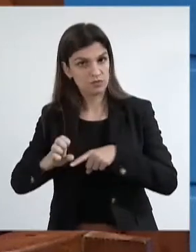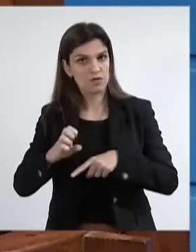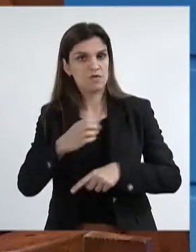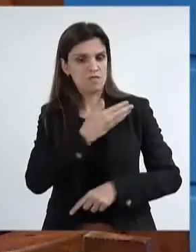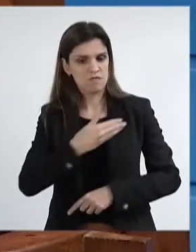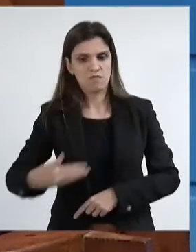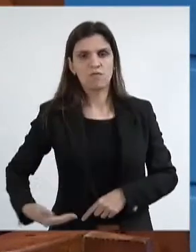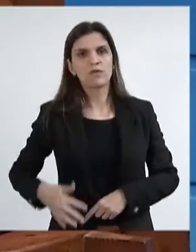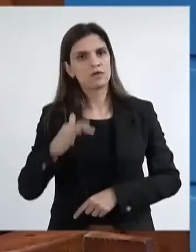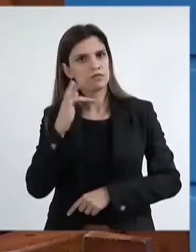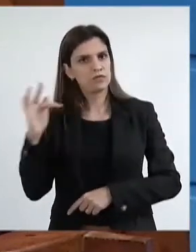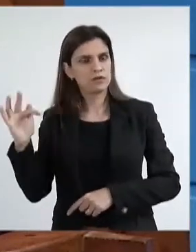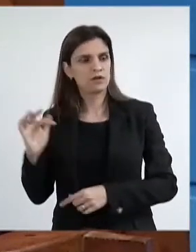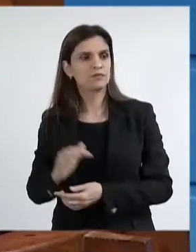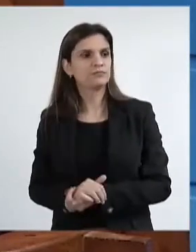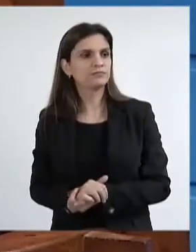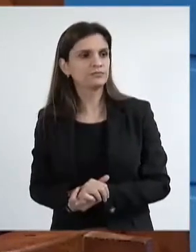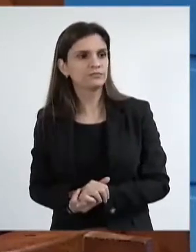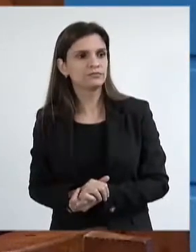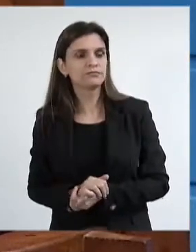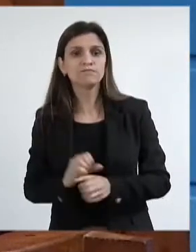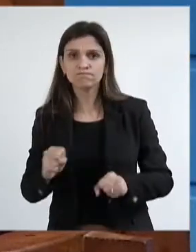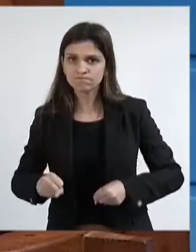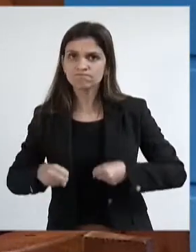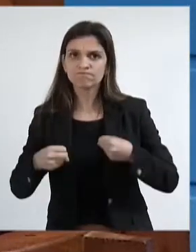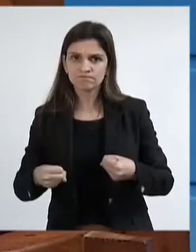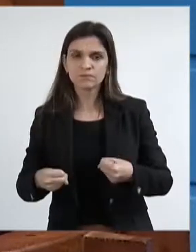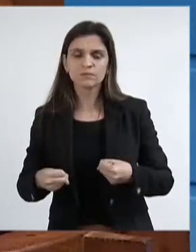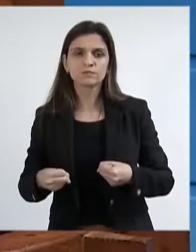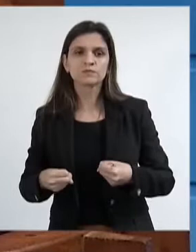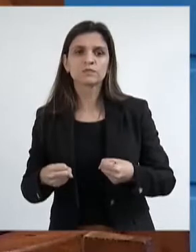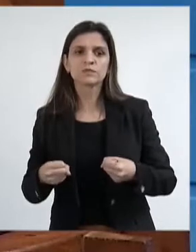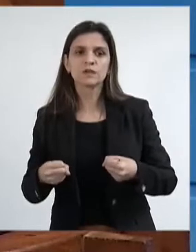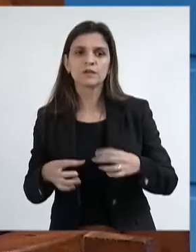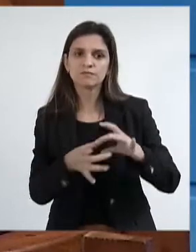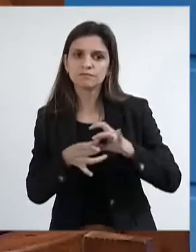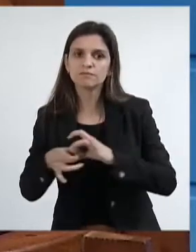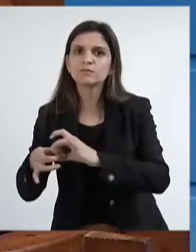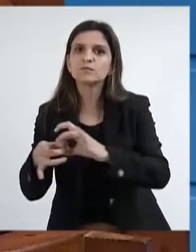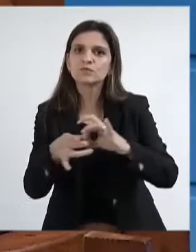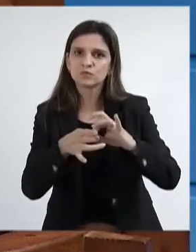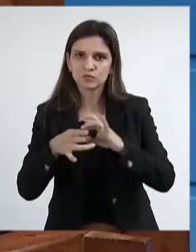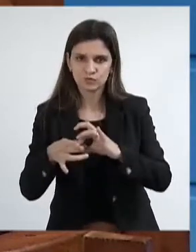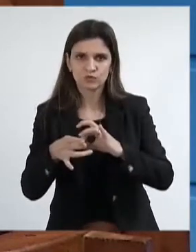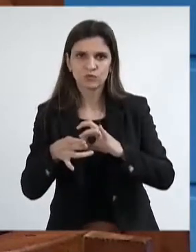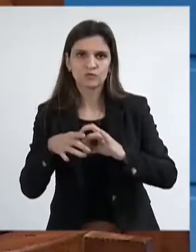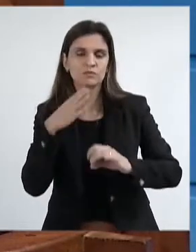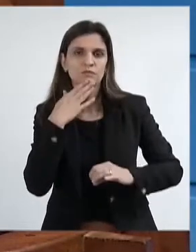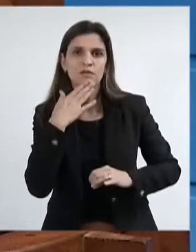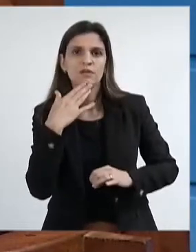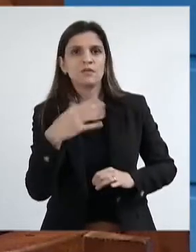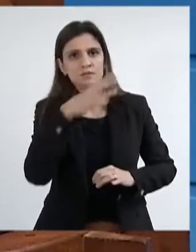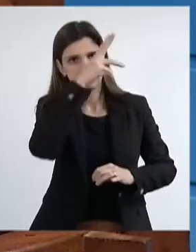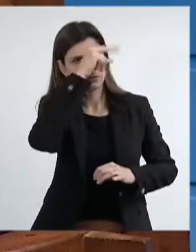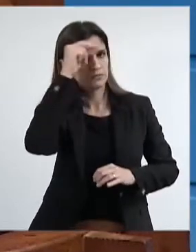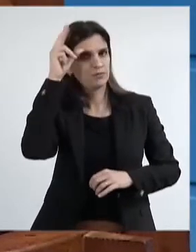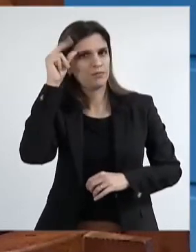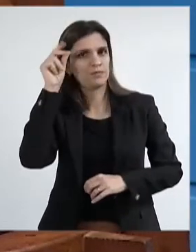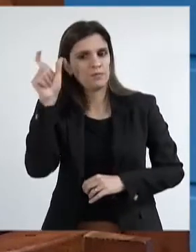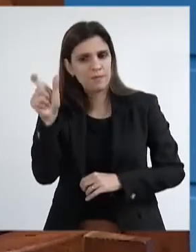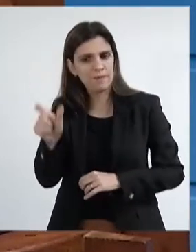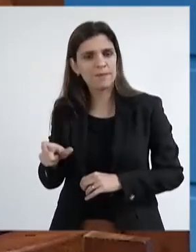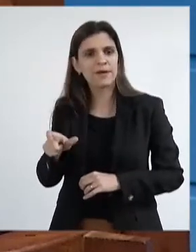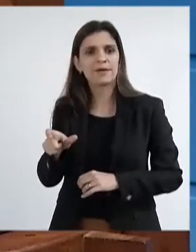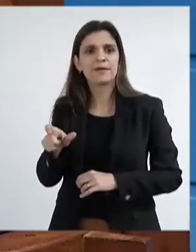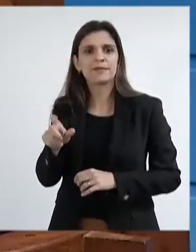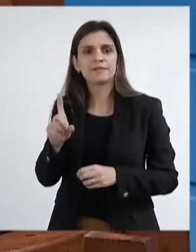de Dourados. Vamos trabalhar e lutar juntos, porque não é um pedido para a prefeita de Dourados, nem um pedido para o